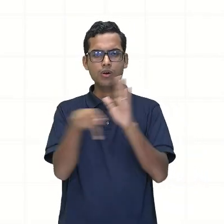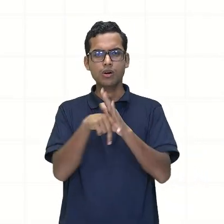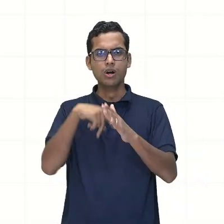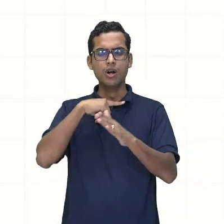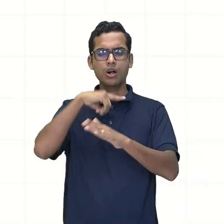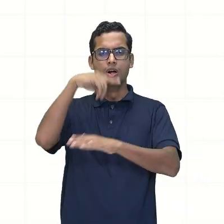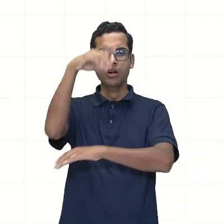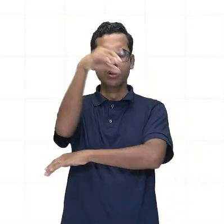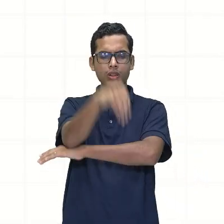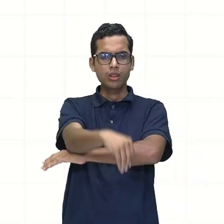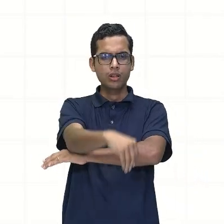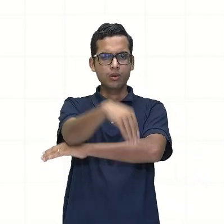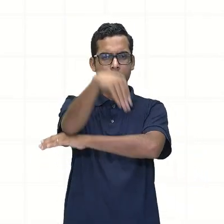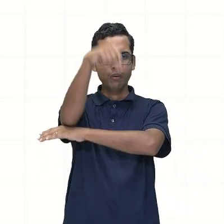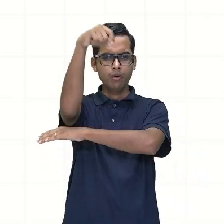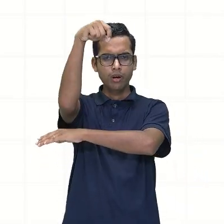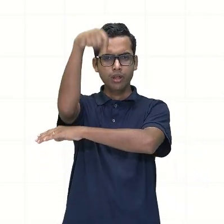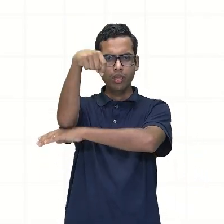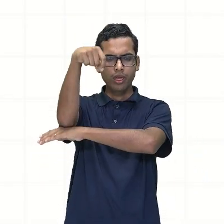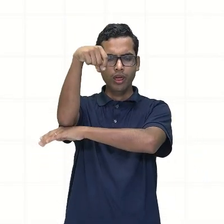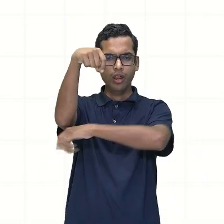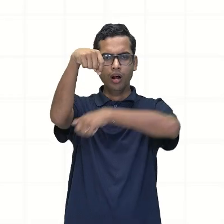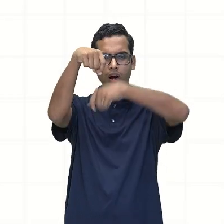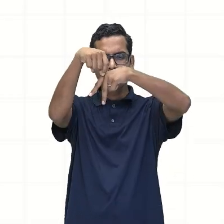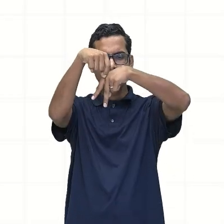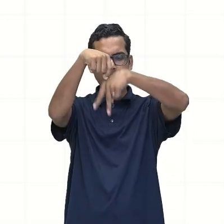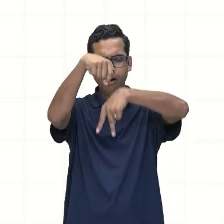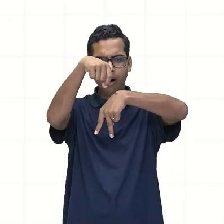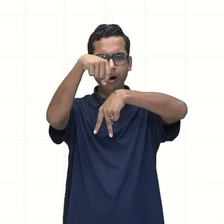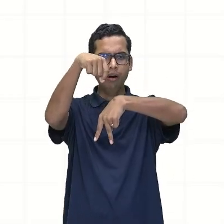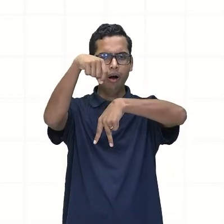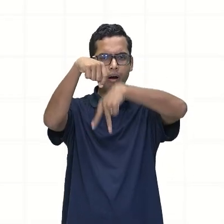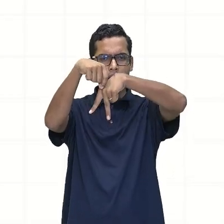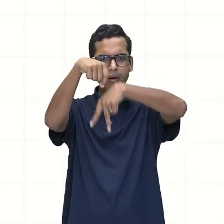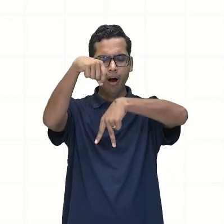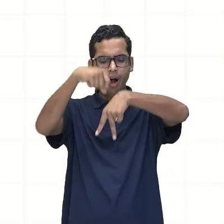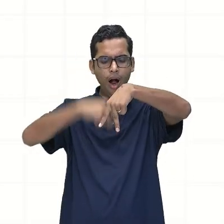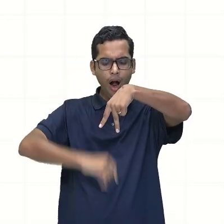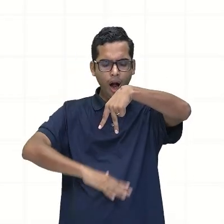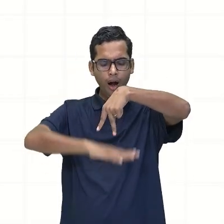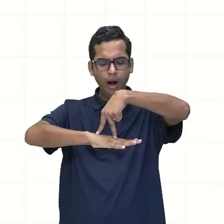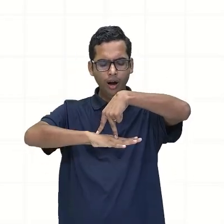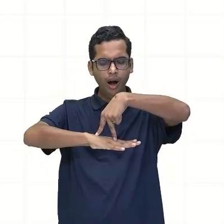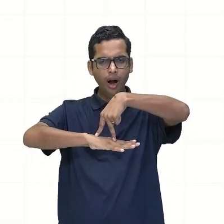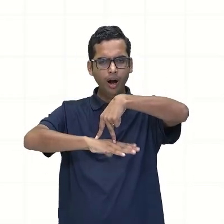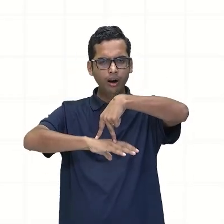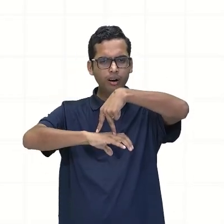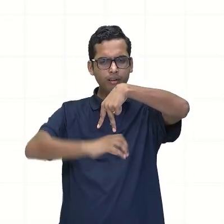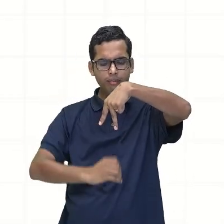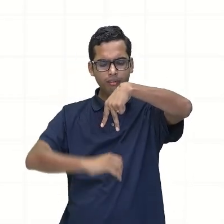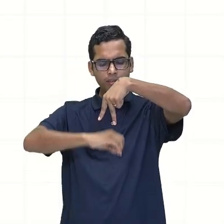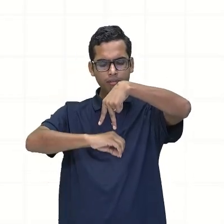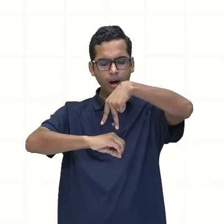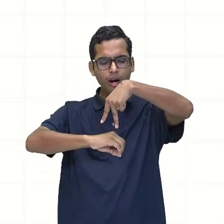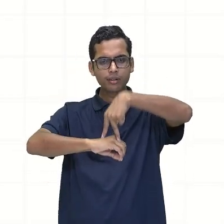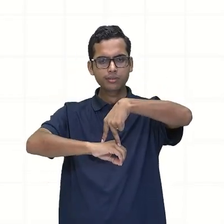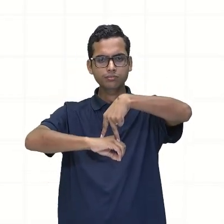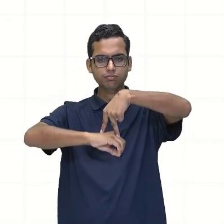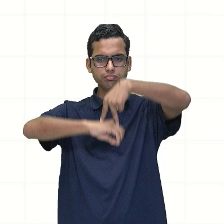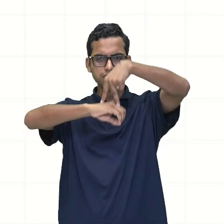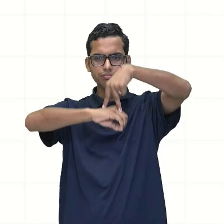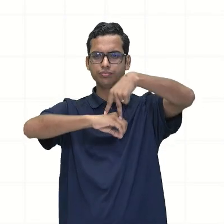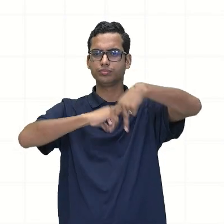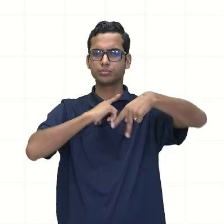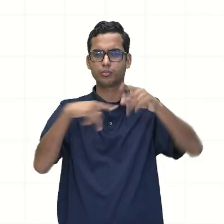em verde está a representação do ângulo. Aqui a gente tem a medida de um ângulo.